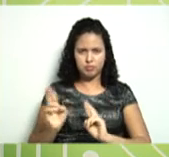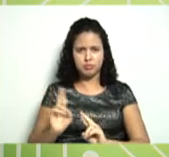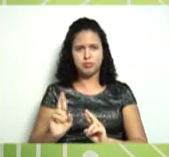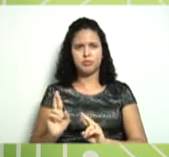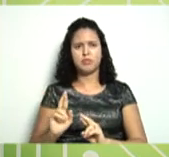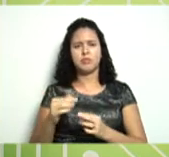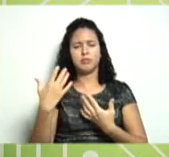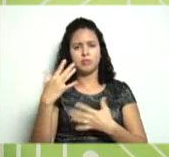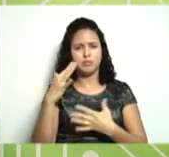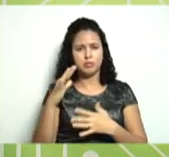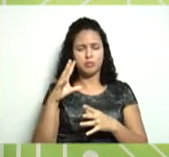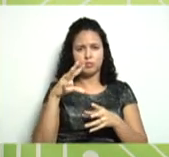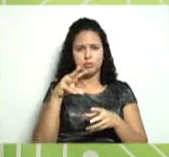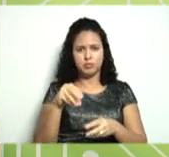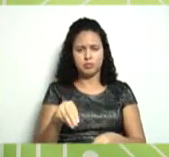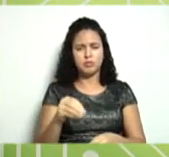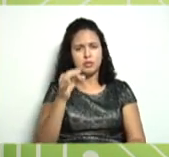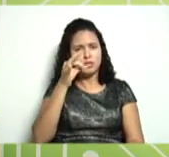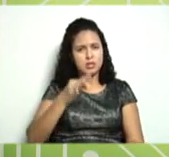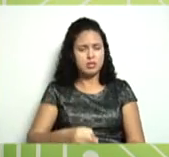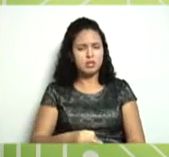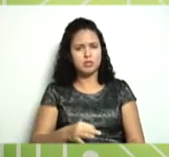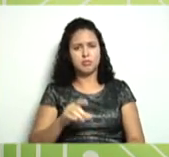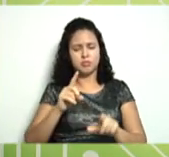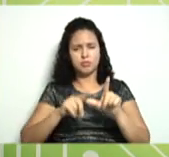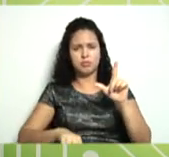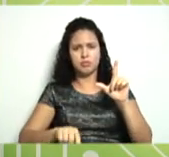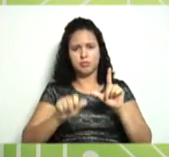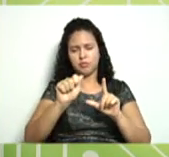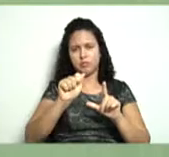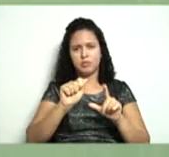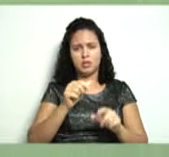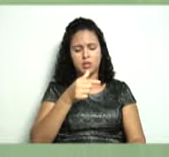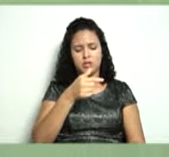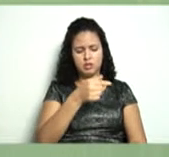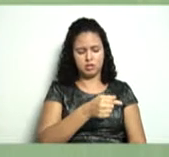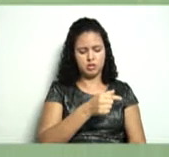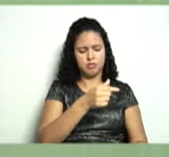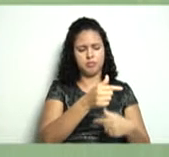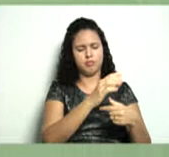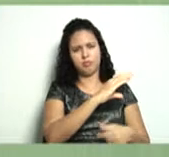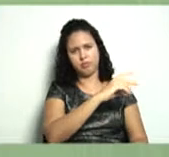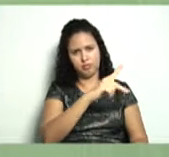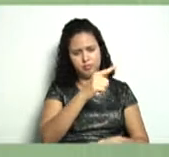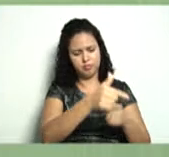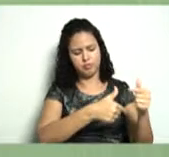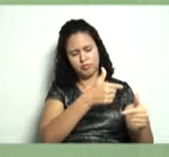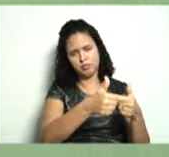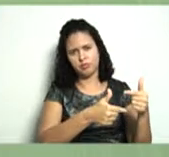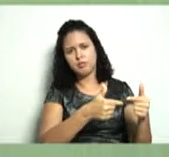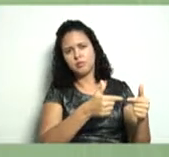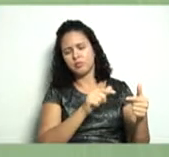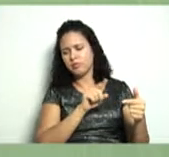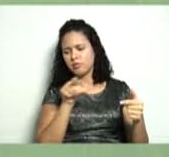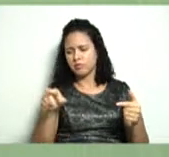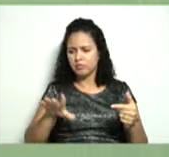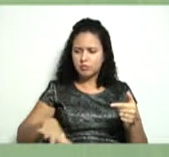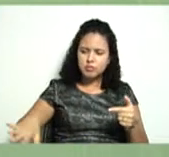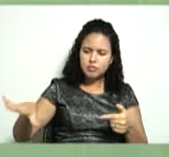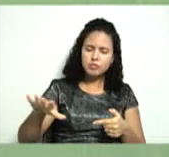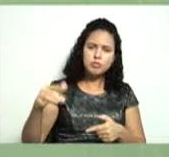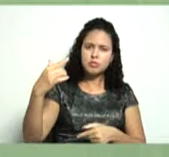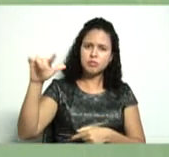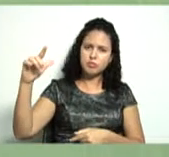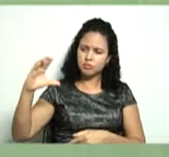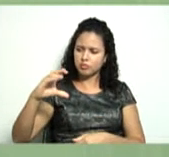parabéns a vocês. Realmente, a resposta é a letra A, de 7 para as cooperativas de trabalho e em número mínimo de 20 para os